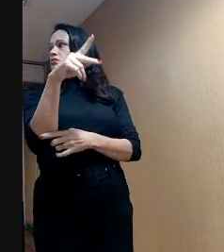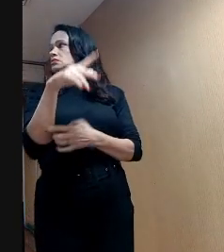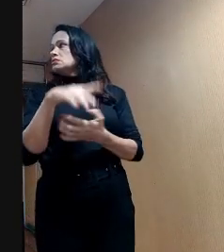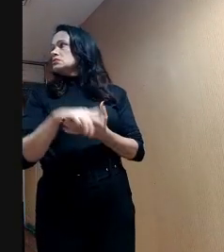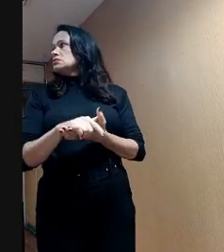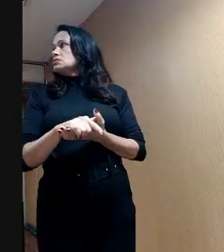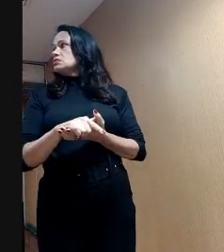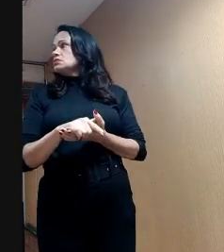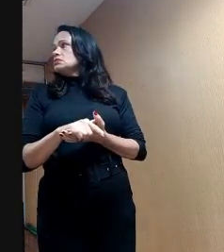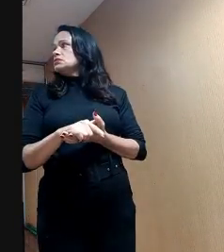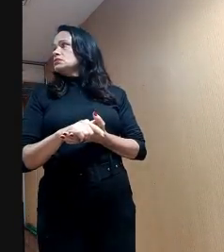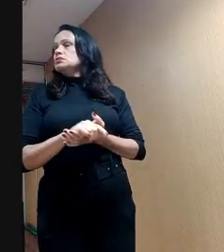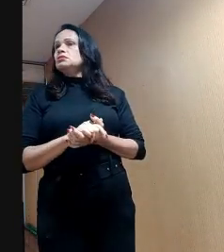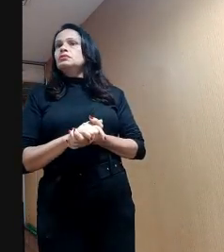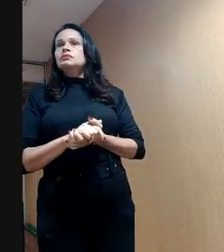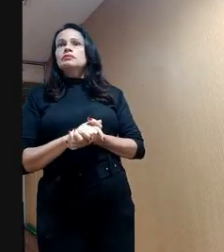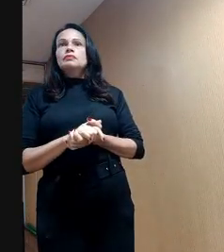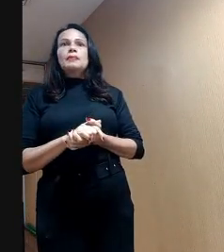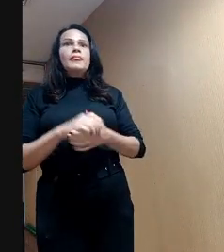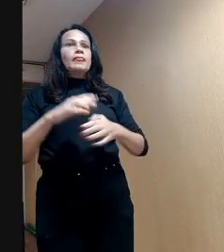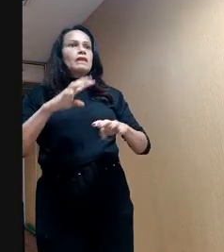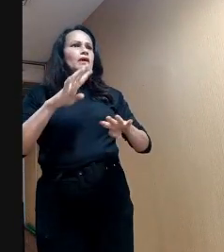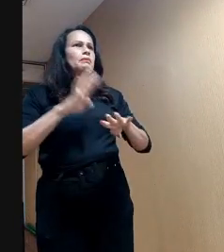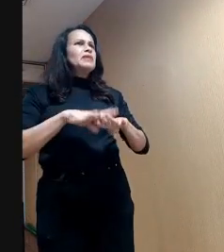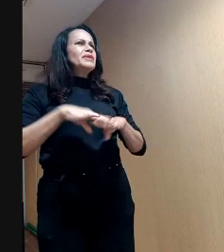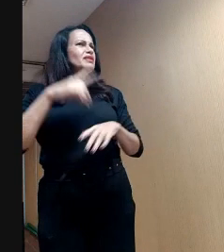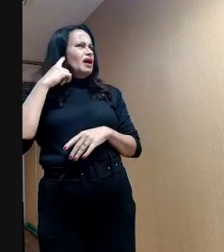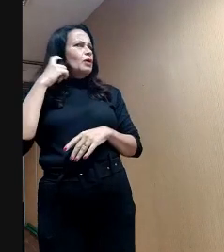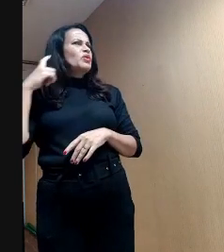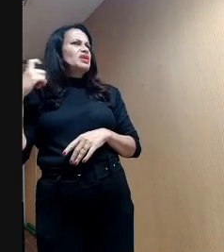a licenciatura em matemática do Campus Pesqueira,